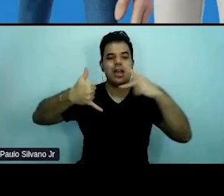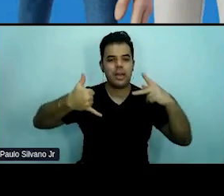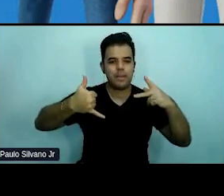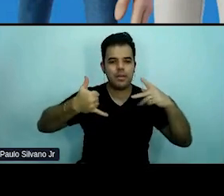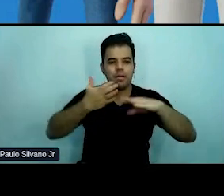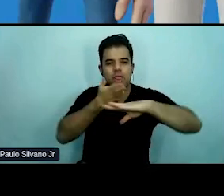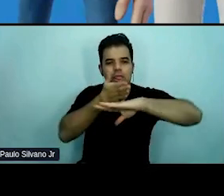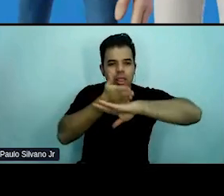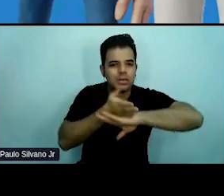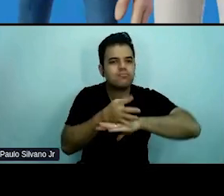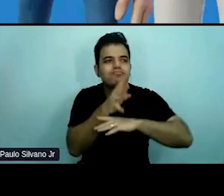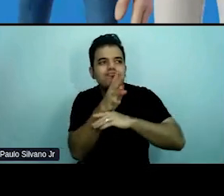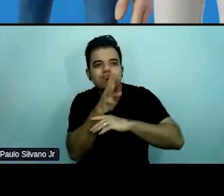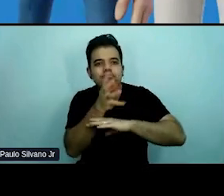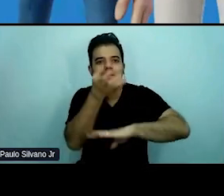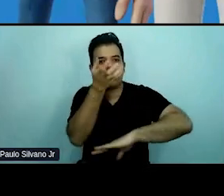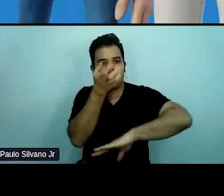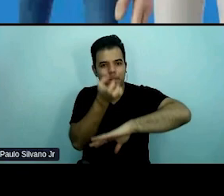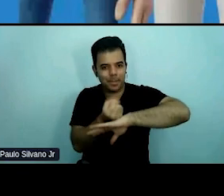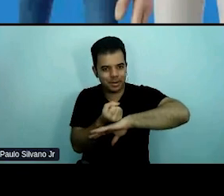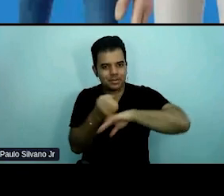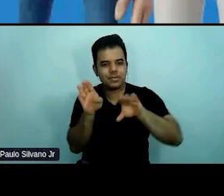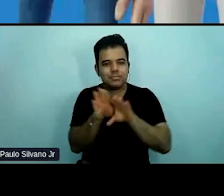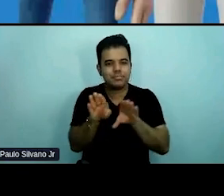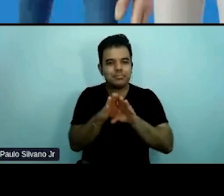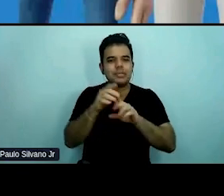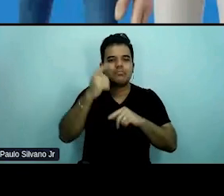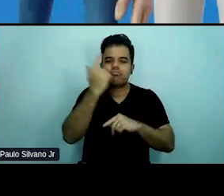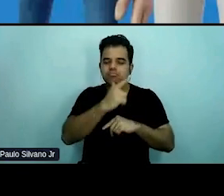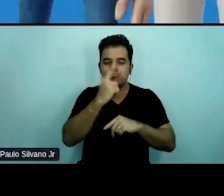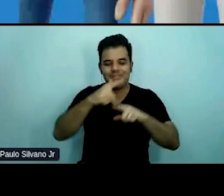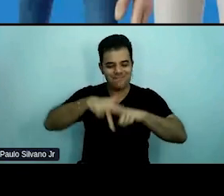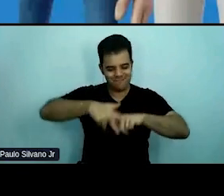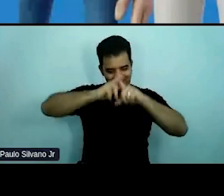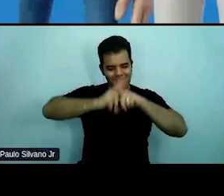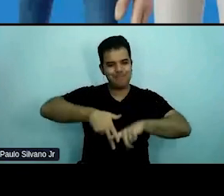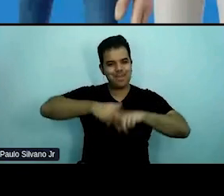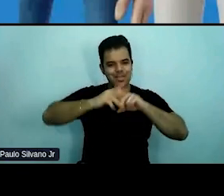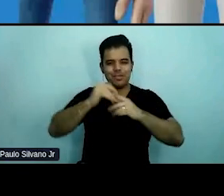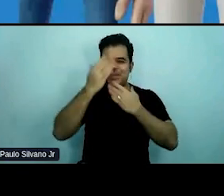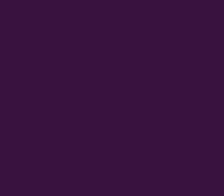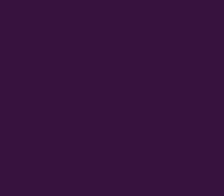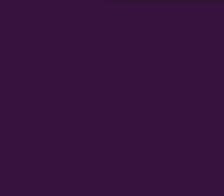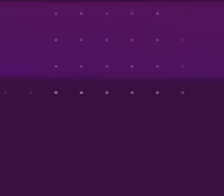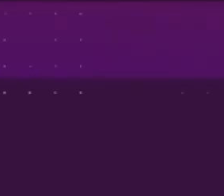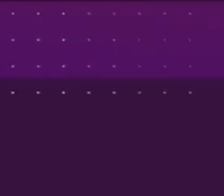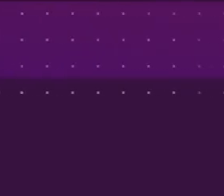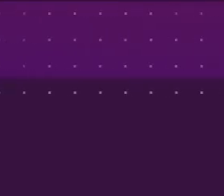conhecerem, né, um pouco mais da nossa ferramenta, tá? Muito obrigado.